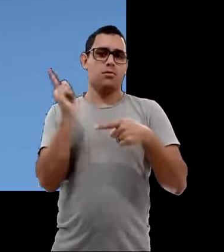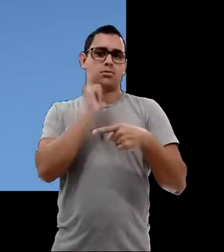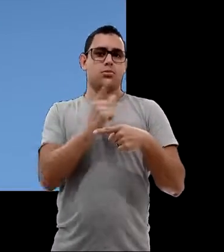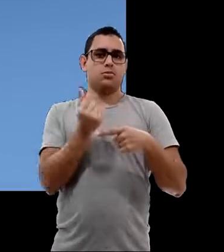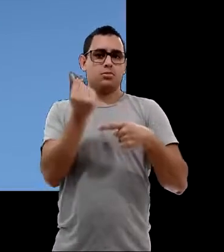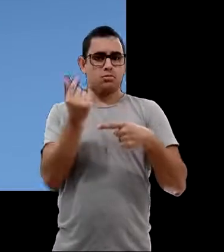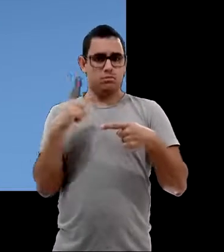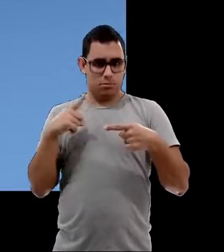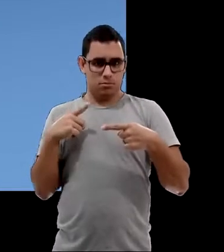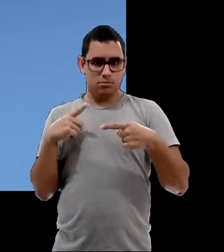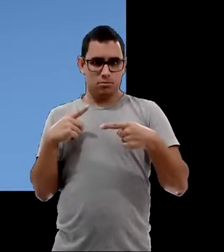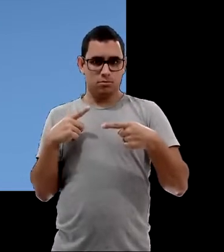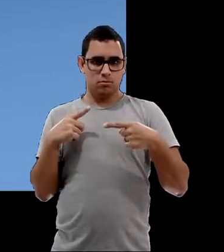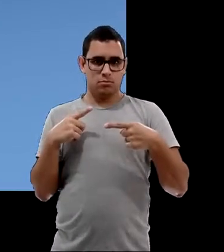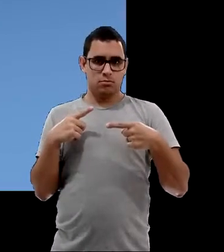coisas.